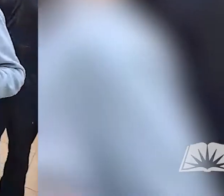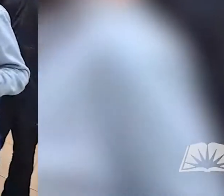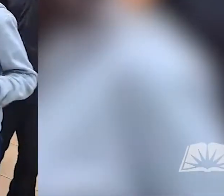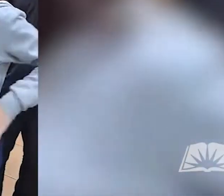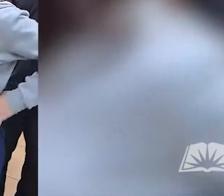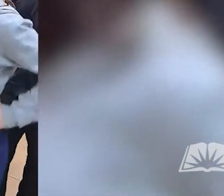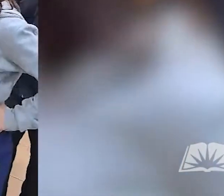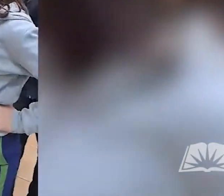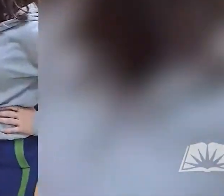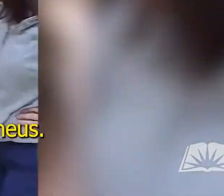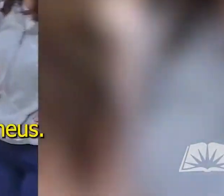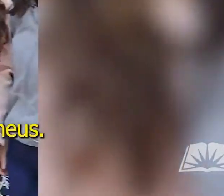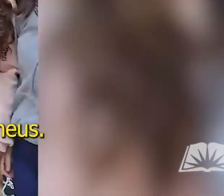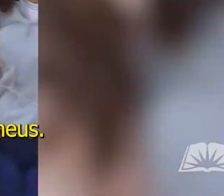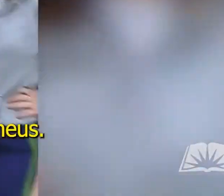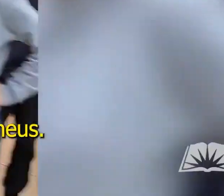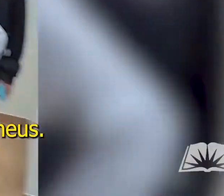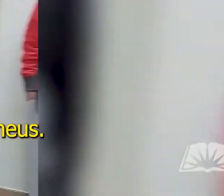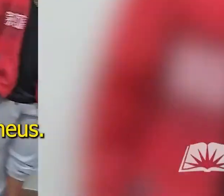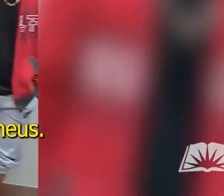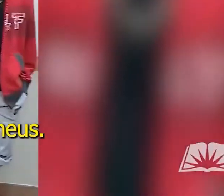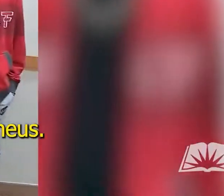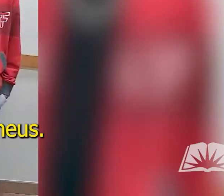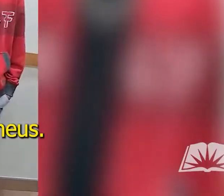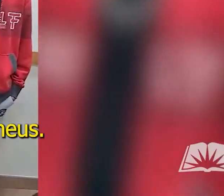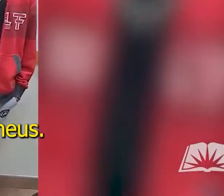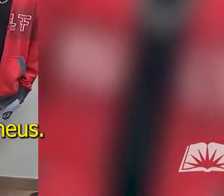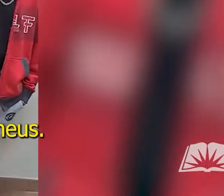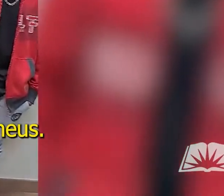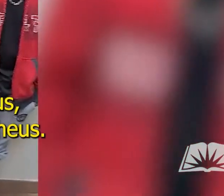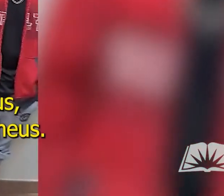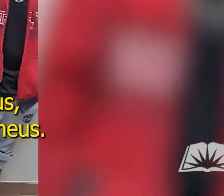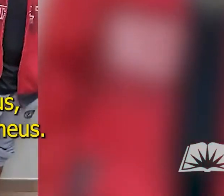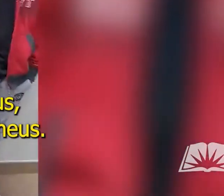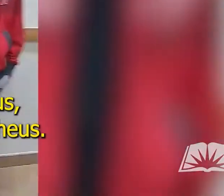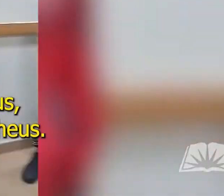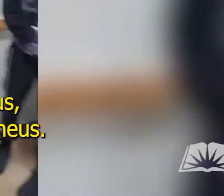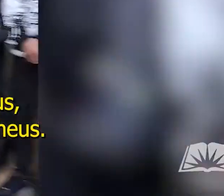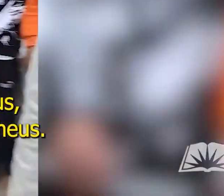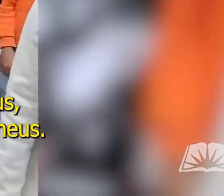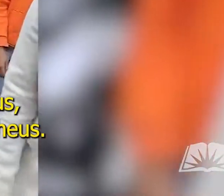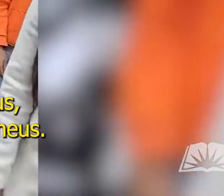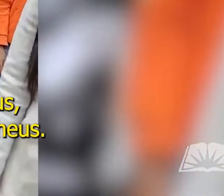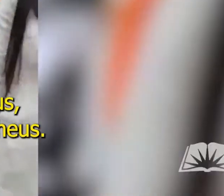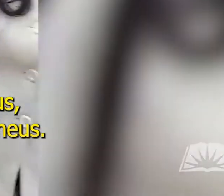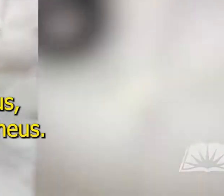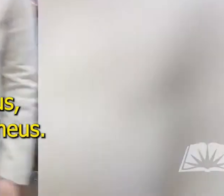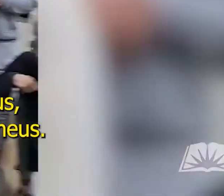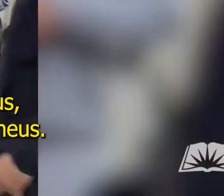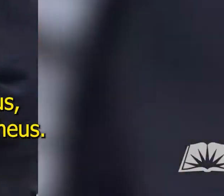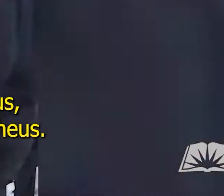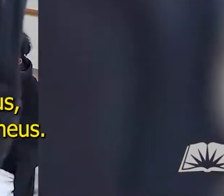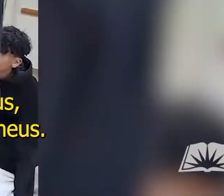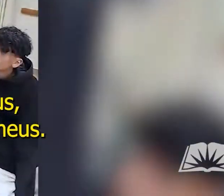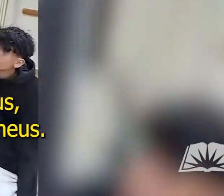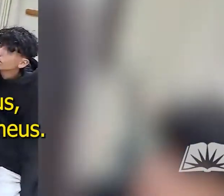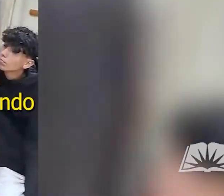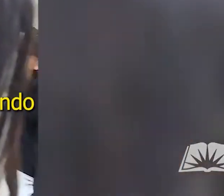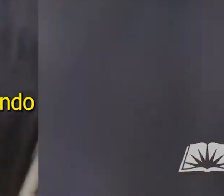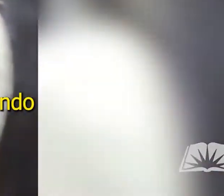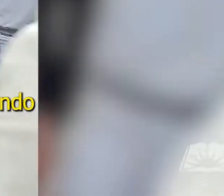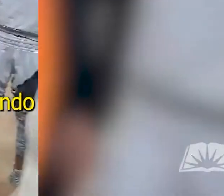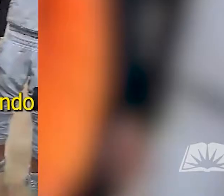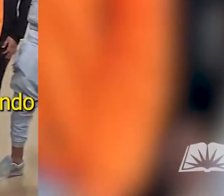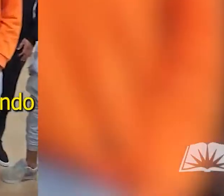E aí esse é... Hoje tivemos o Matheus. Vamos lá, Matheus, se aproxime aí, Matheus.